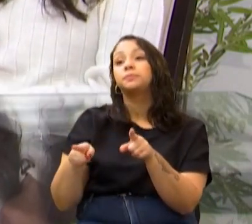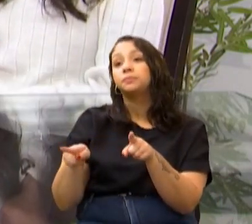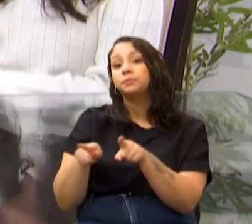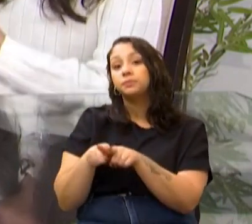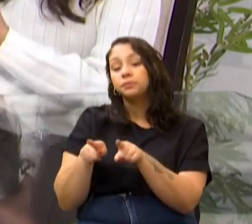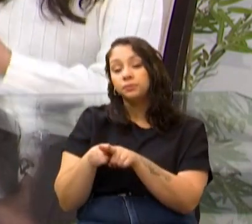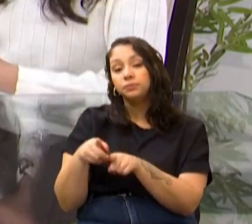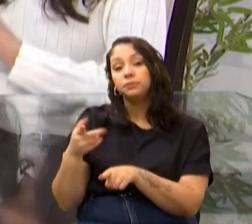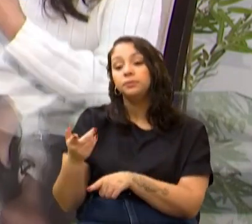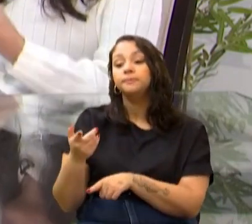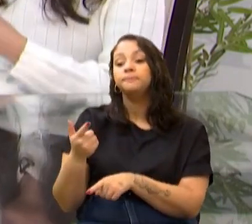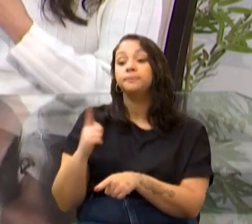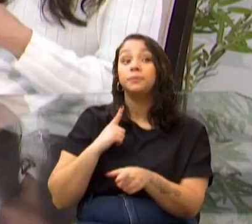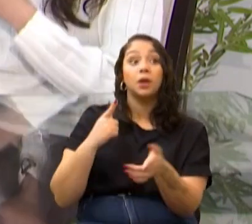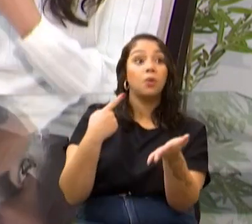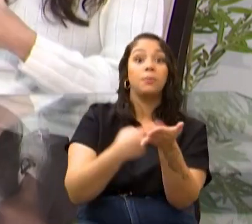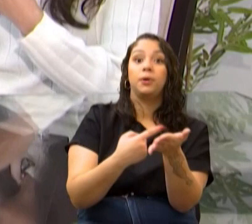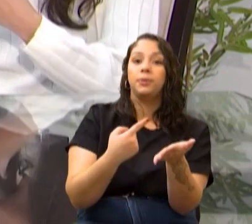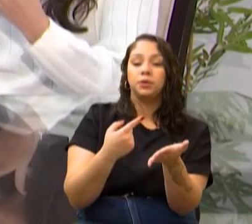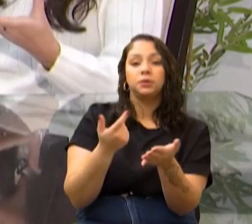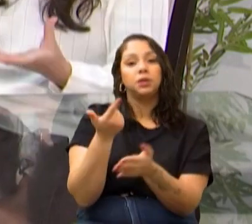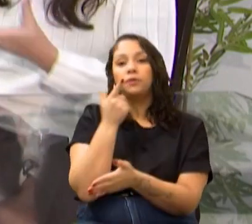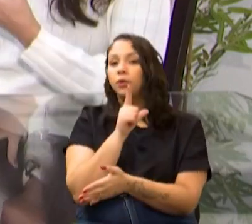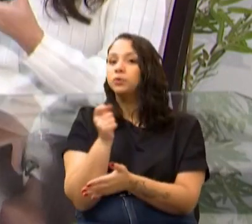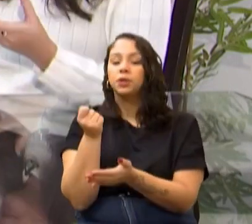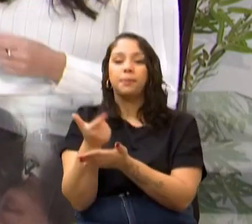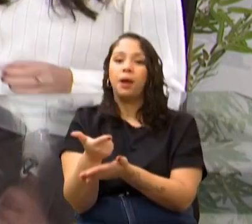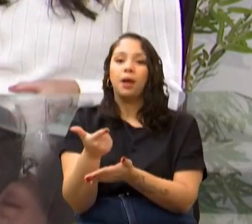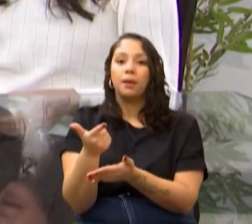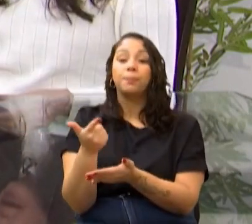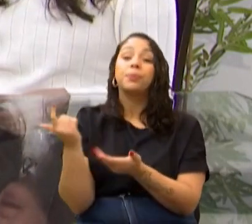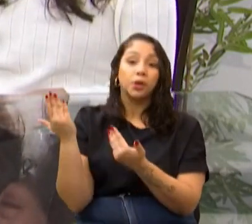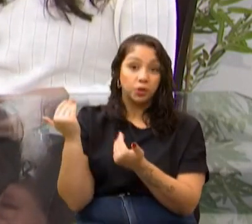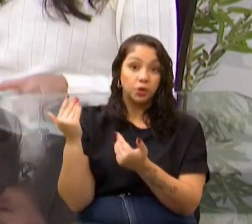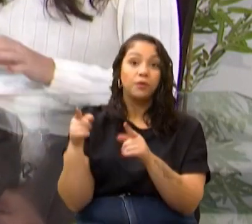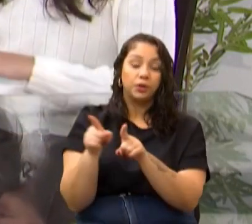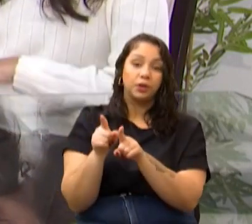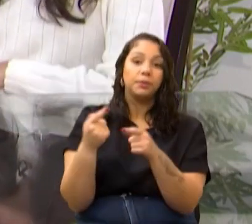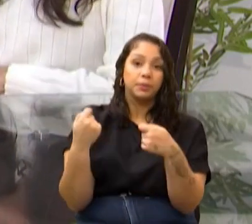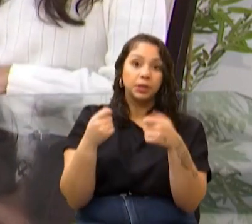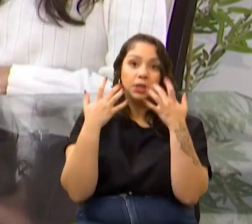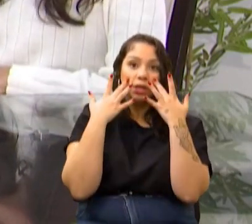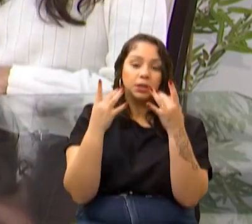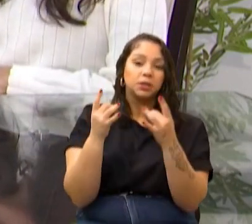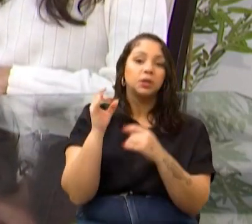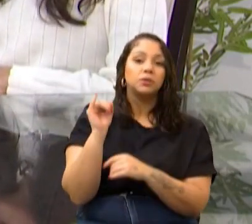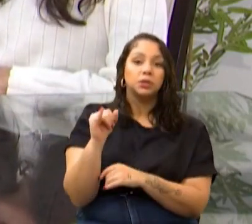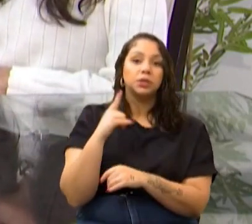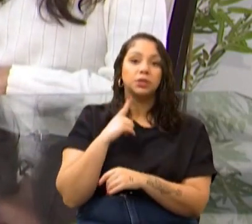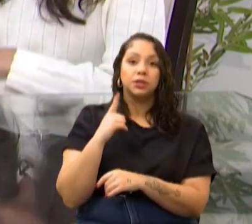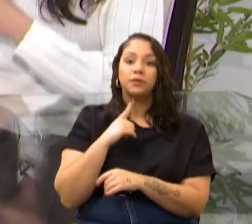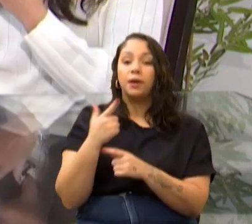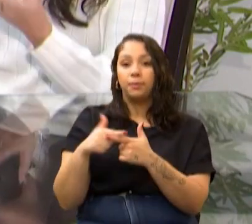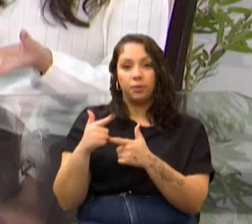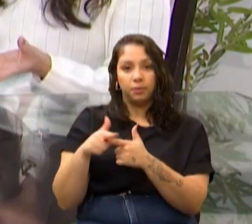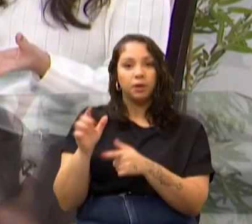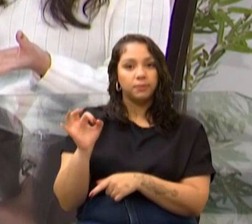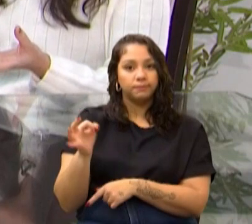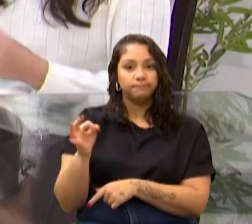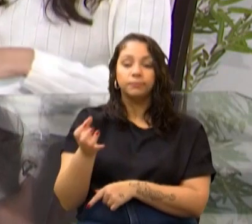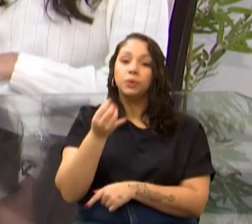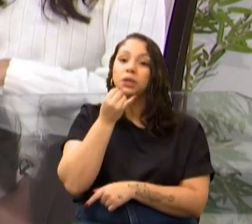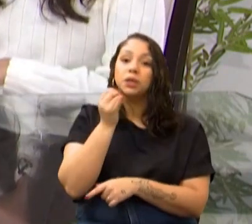dívidas, a pessoa fazer compromissos que não vai conseguir pagar, o jovem também deve se atentar aí caso tenha